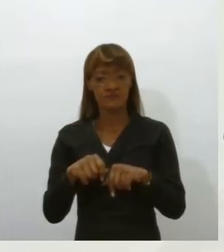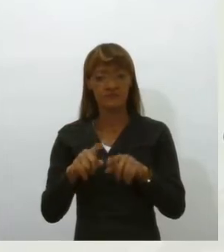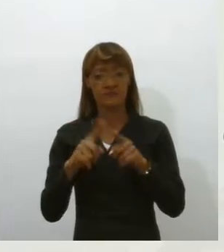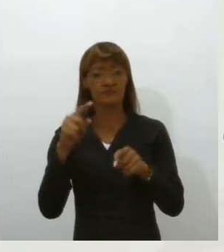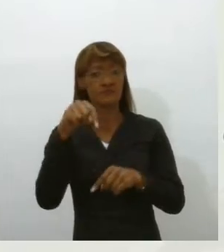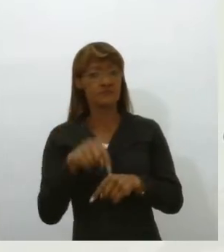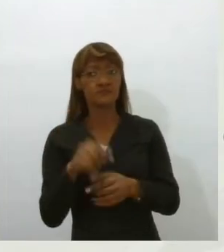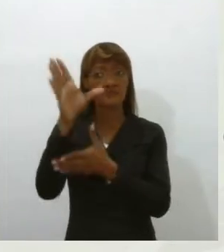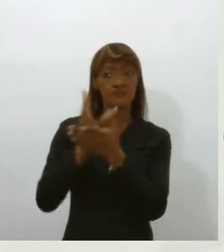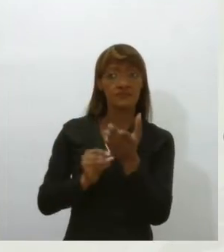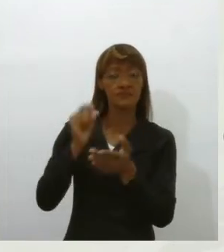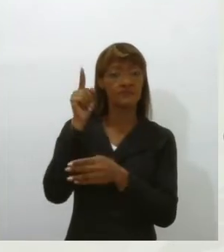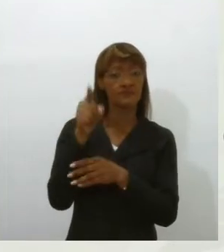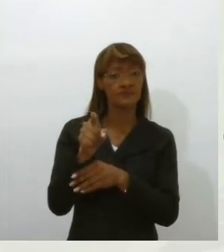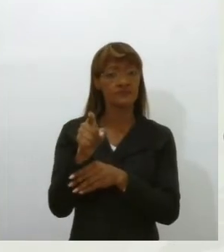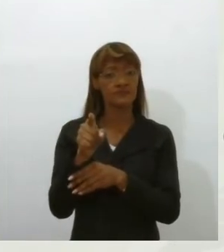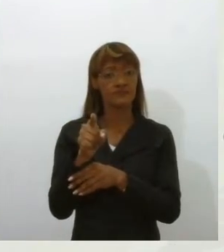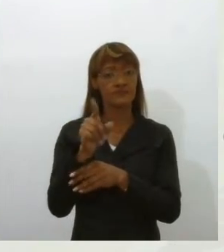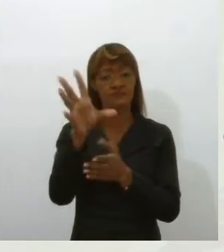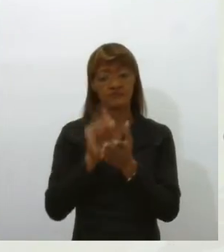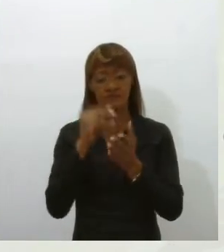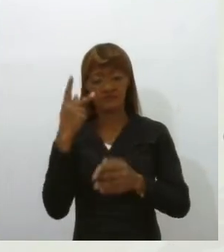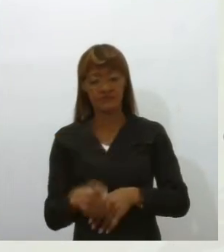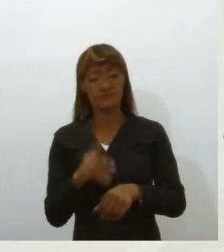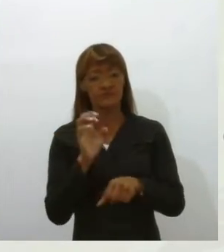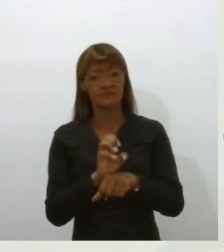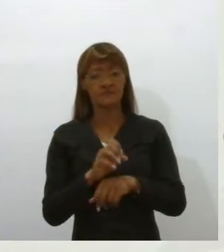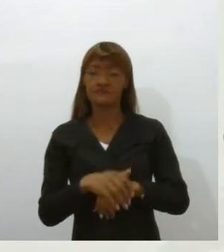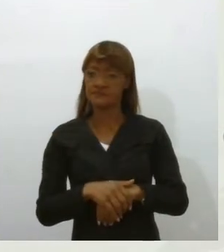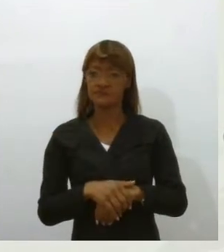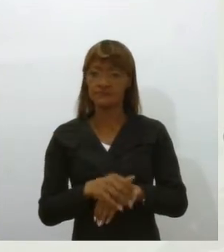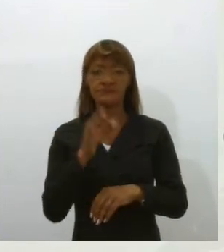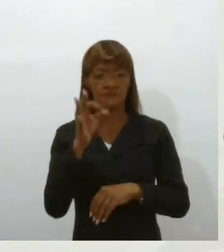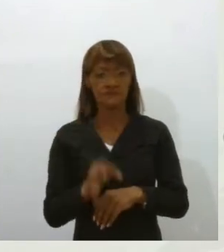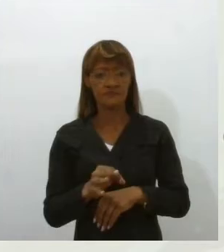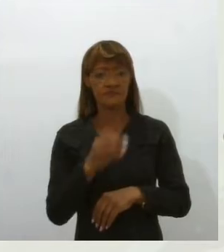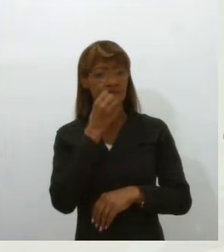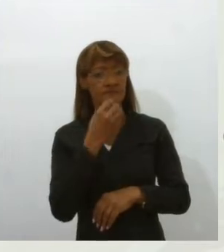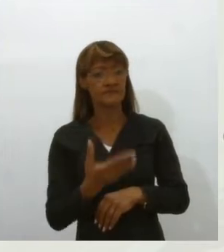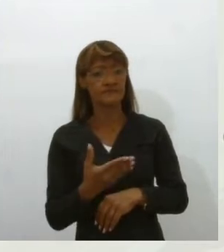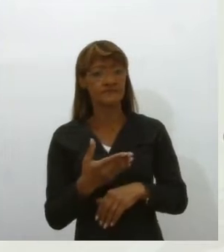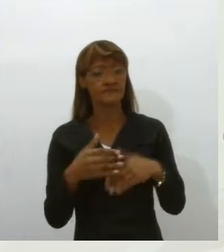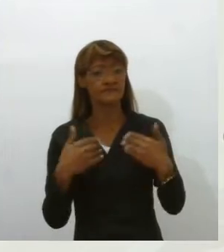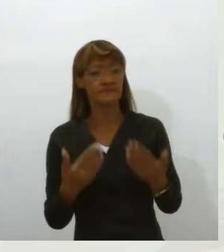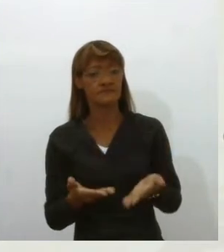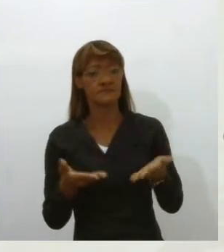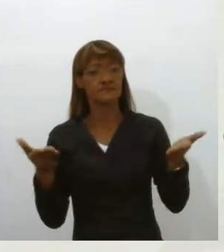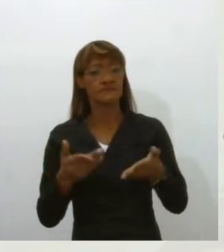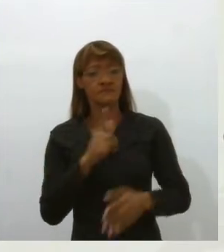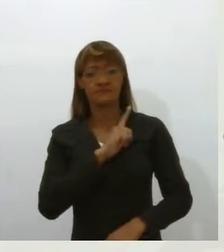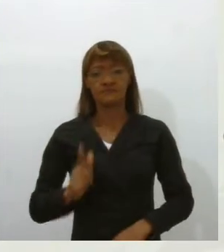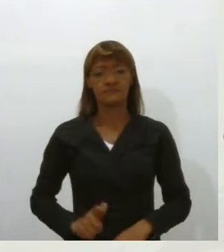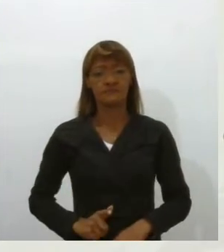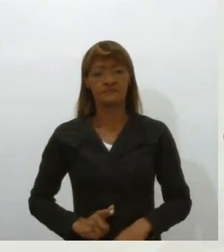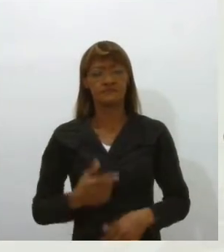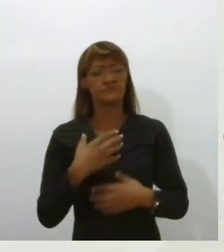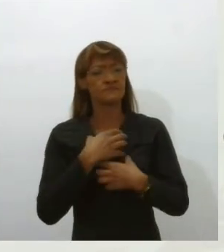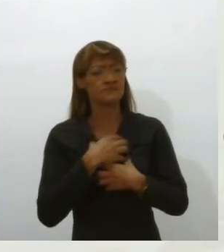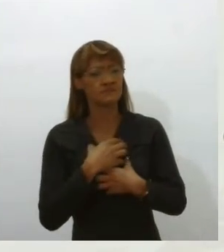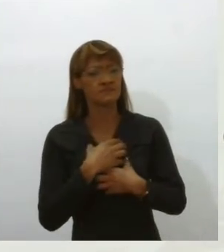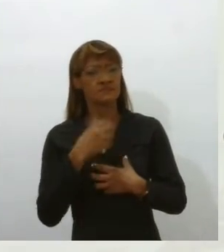de fora e implantar no nosso estado. O que dá certo a gente traz, né? Então está na hora do governador ter essa sensibilidade. Muitas mulheres, enquanto a gente está